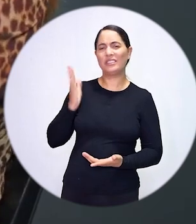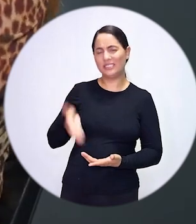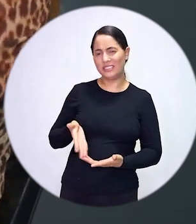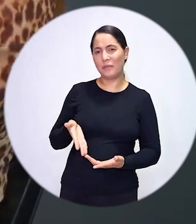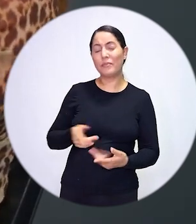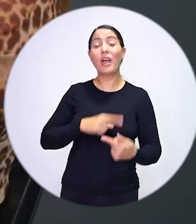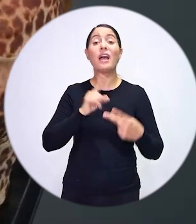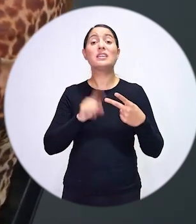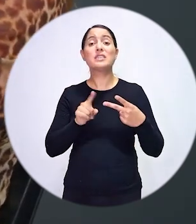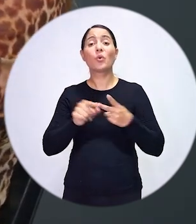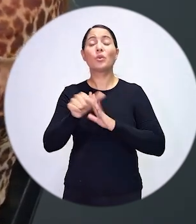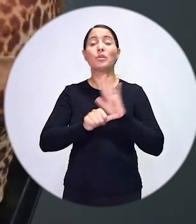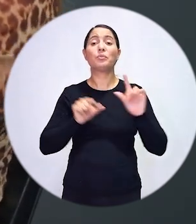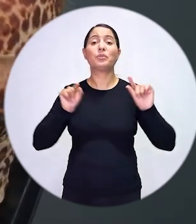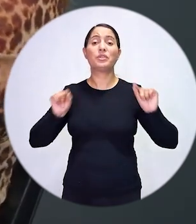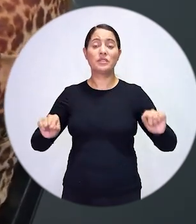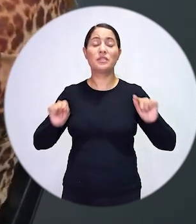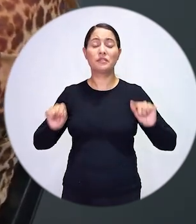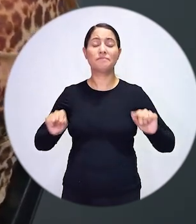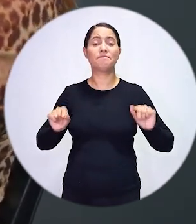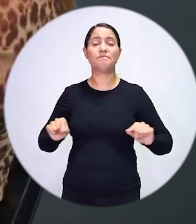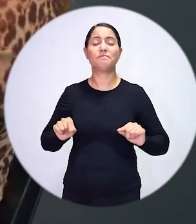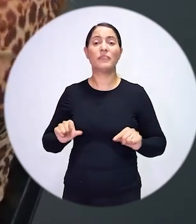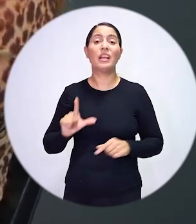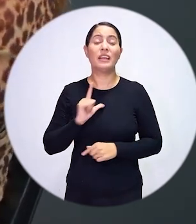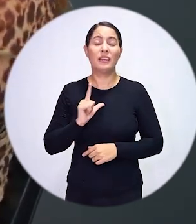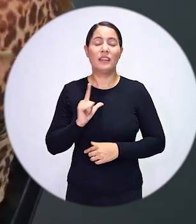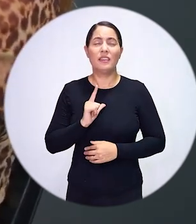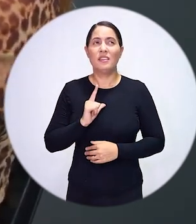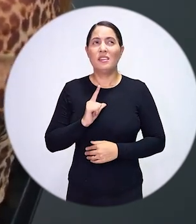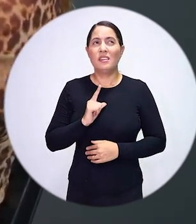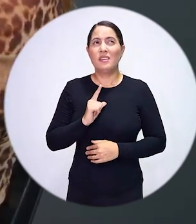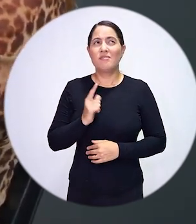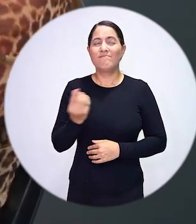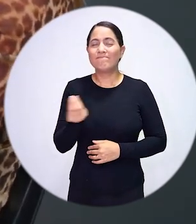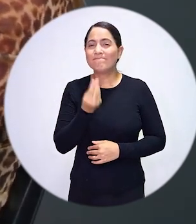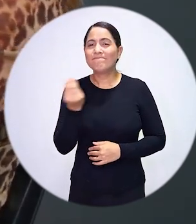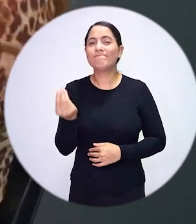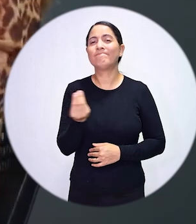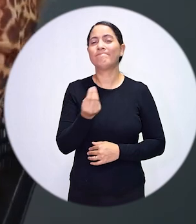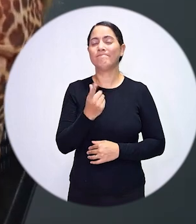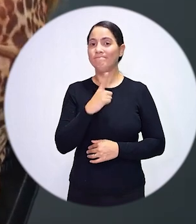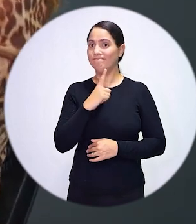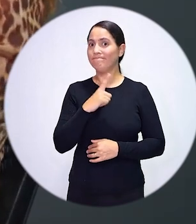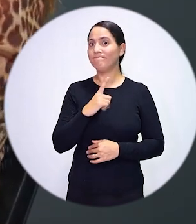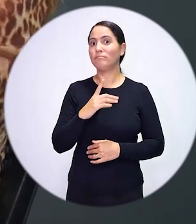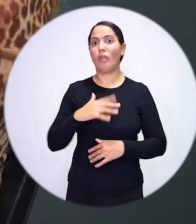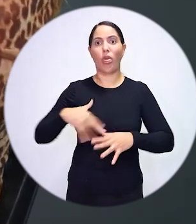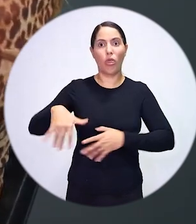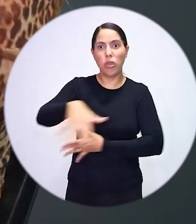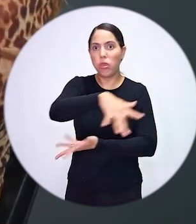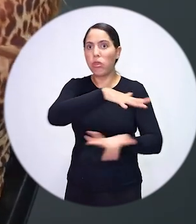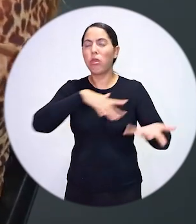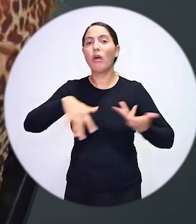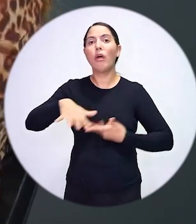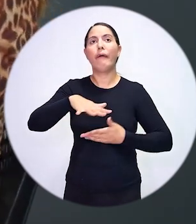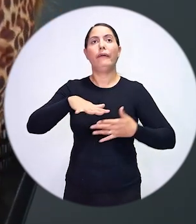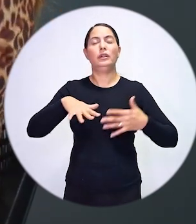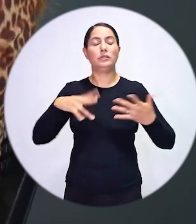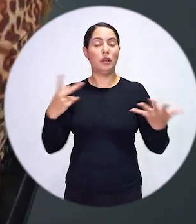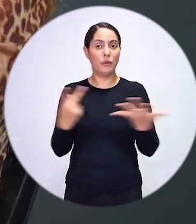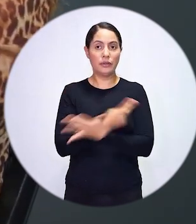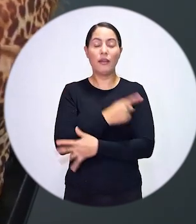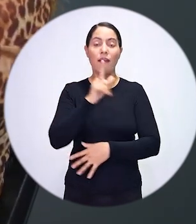fazia. Uma segunda mudança, que tem causado até um pouco de alvoroço, e teve uma ADI também por